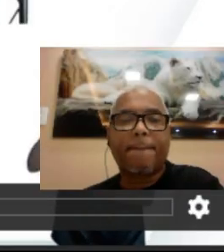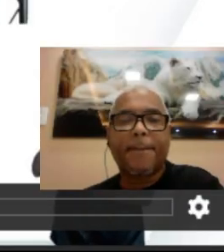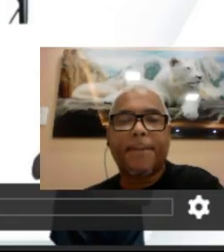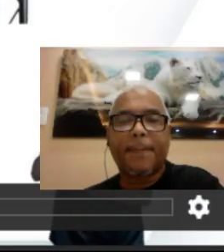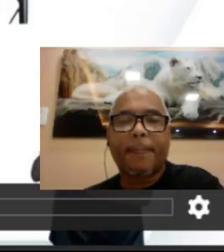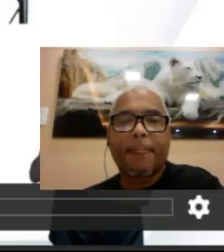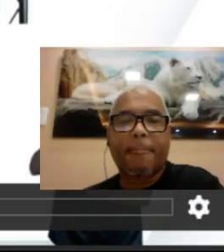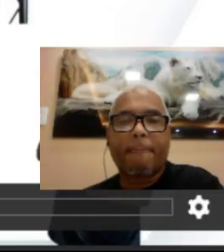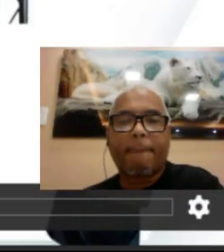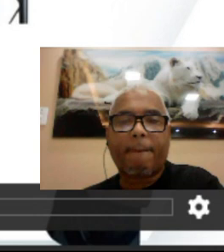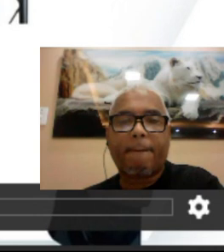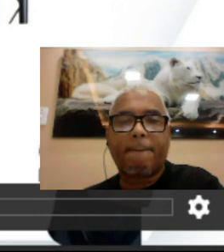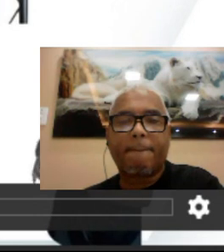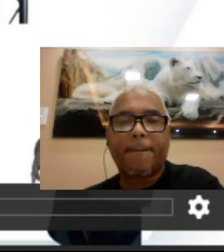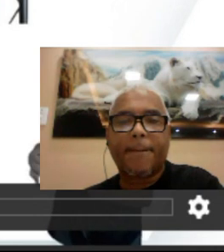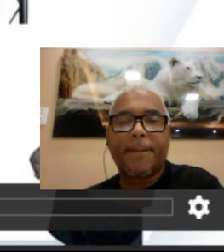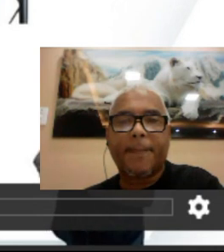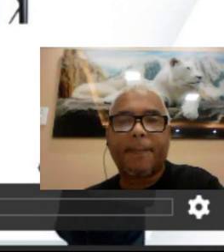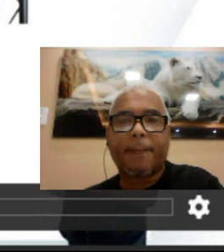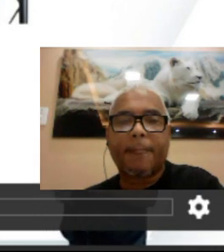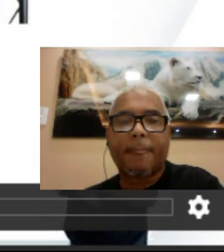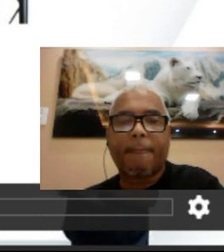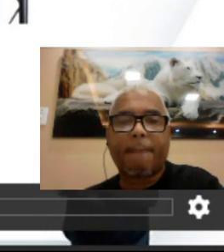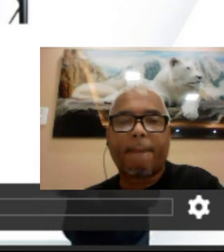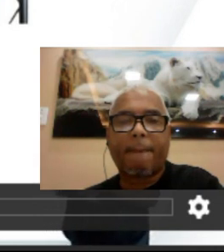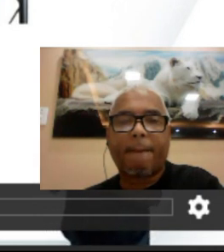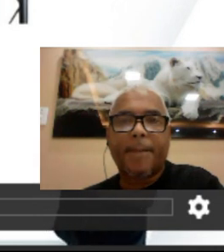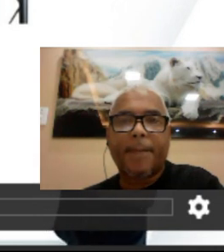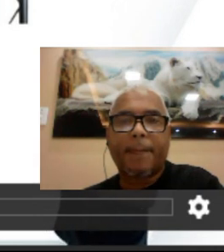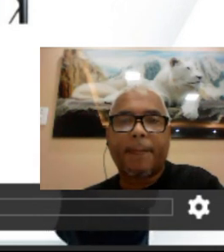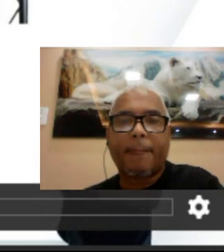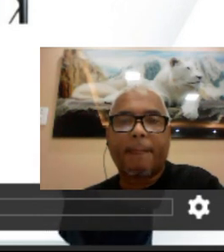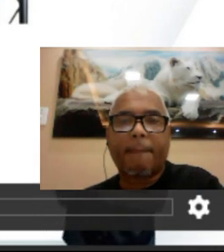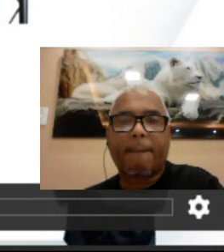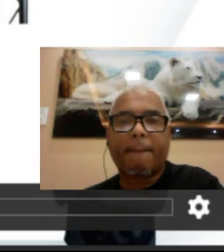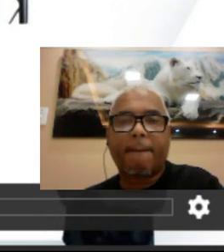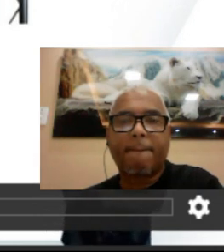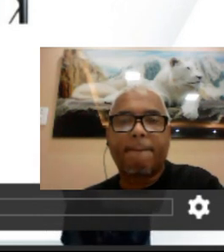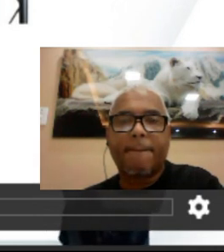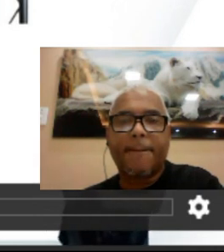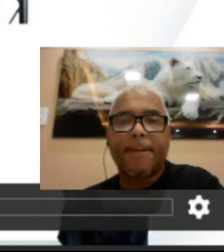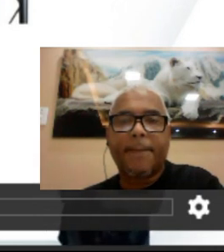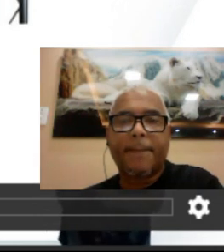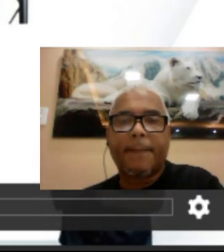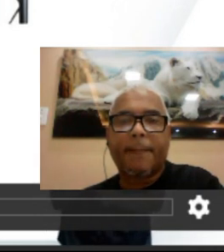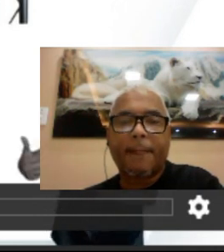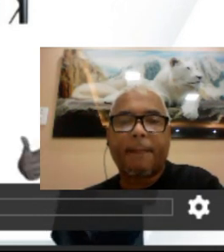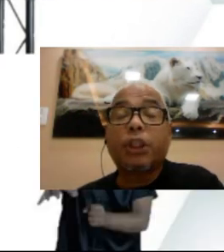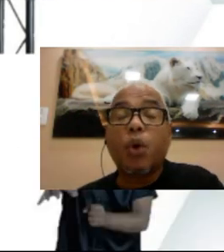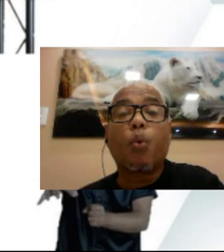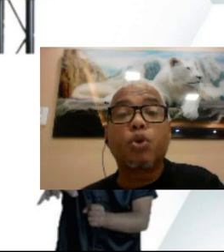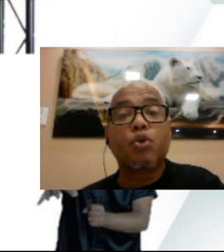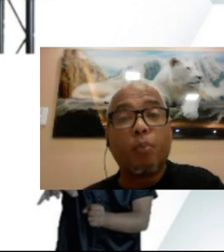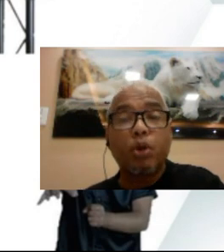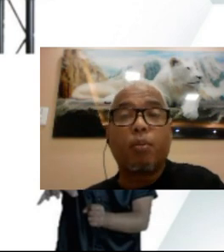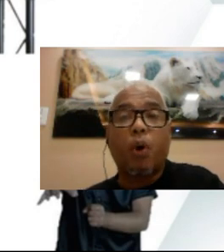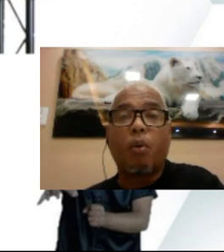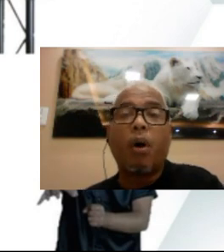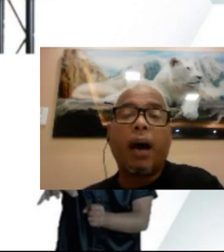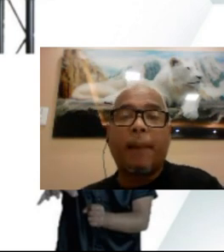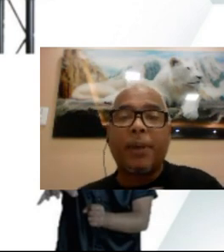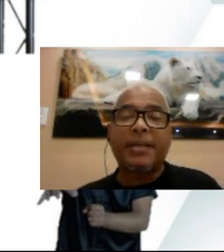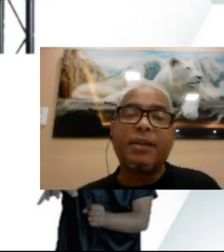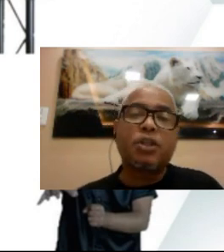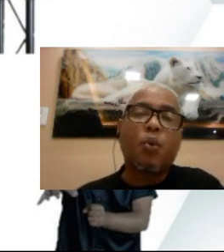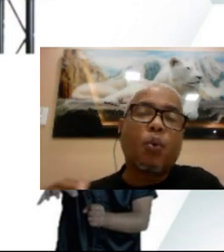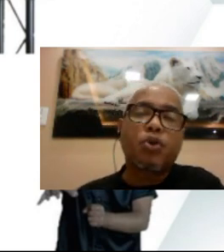fiação colchão de retorno do meu interruptor e foi até a minha lâmpada Ok eu achei um curso